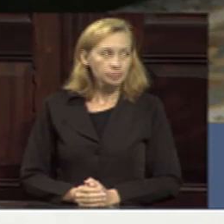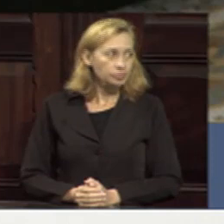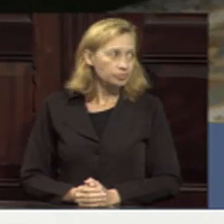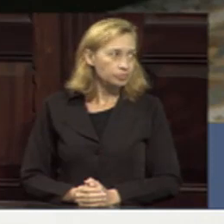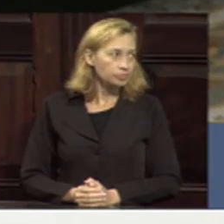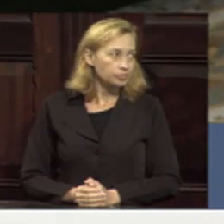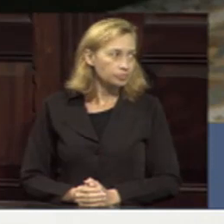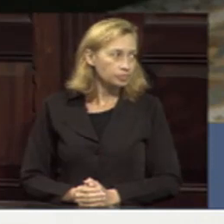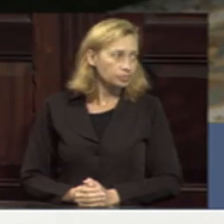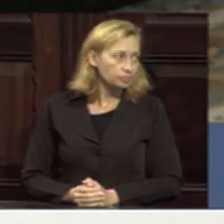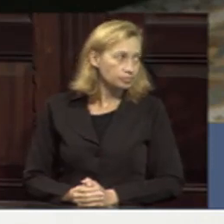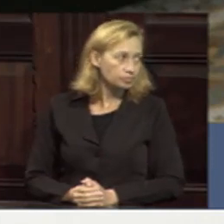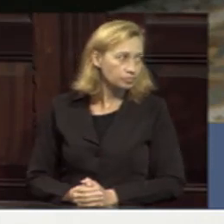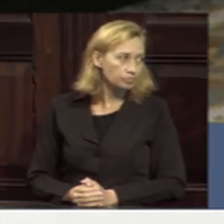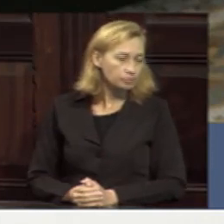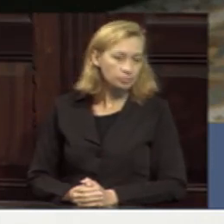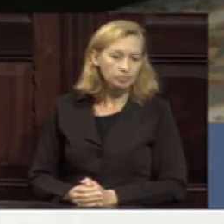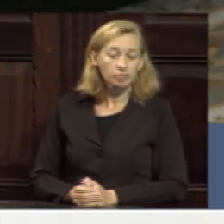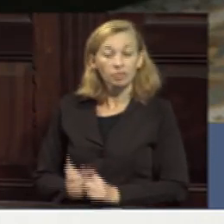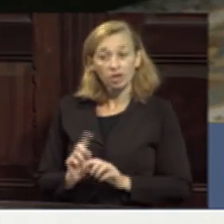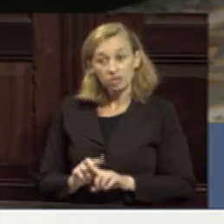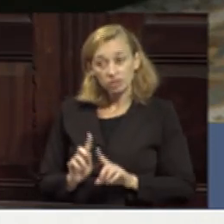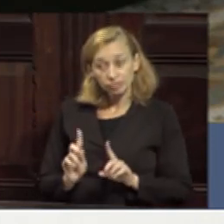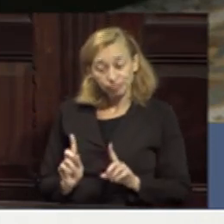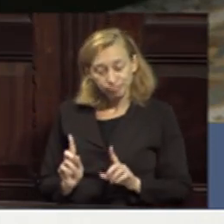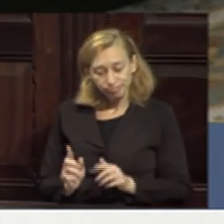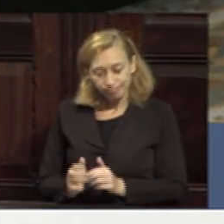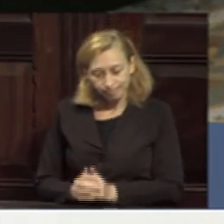Conclua, deputado. Mas